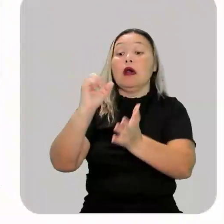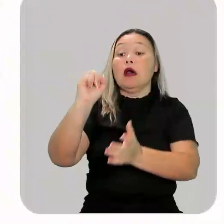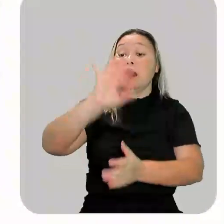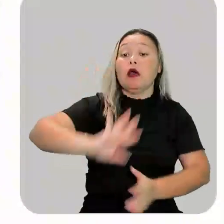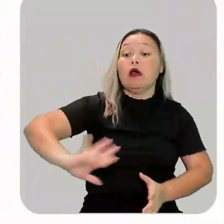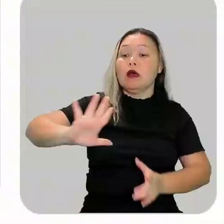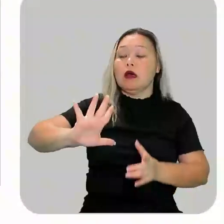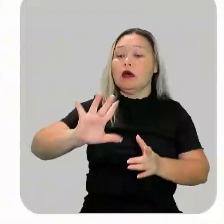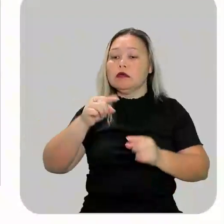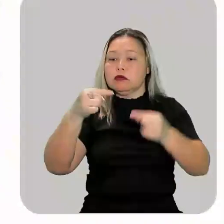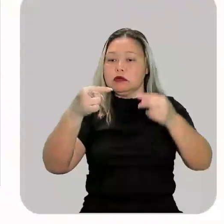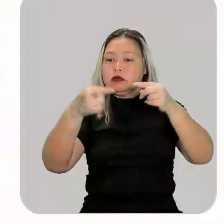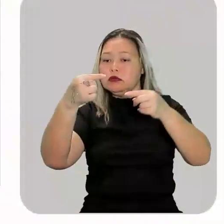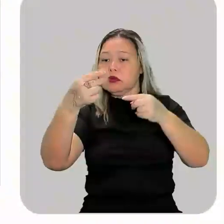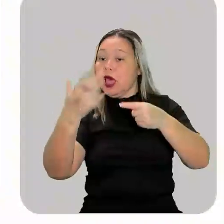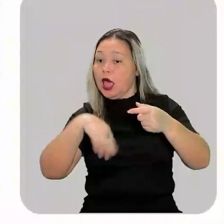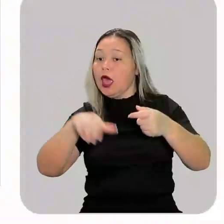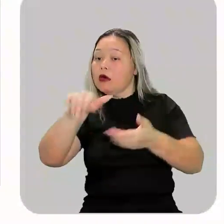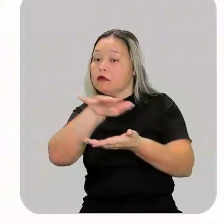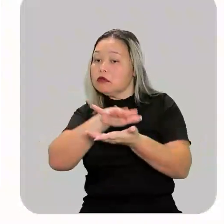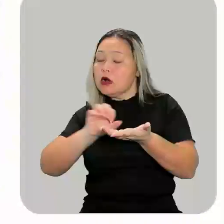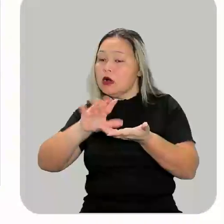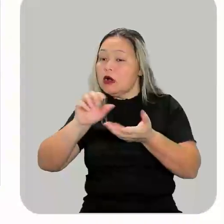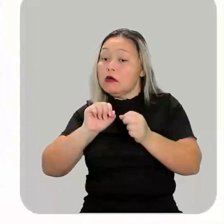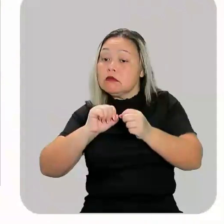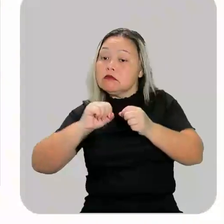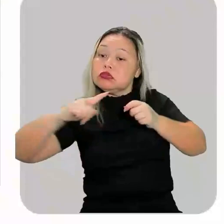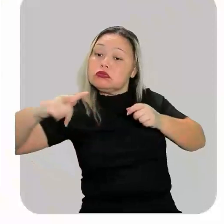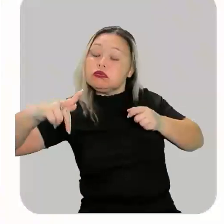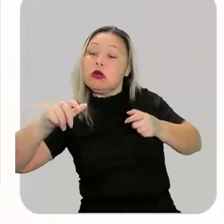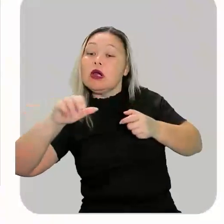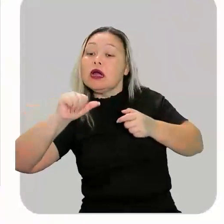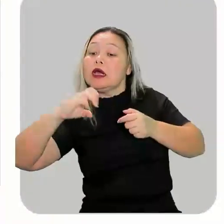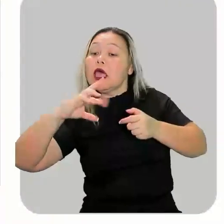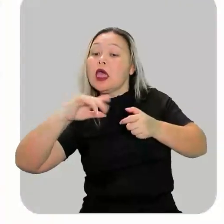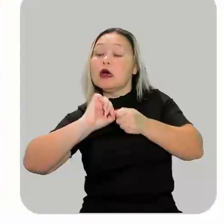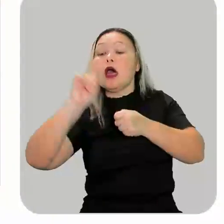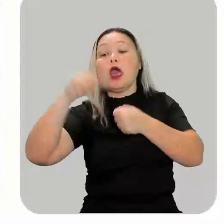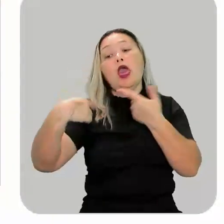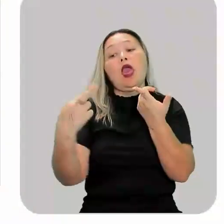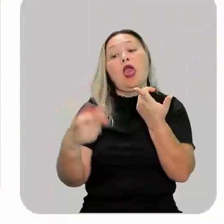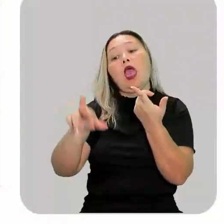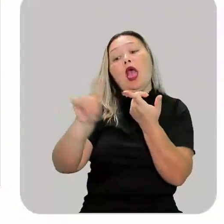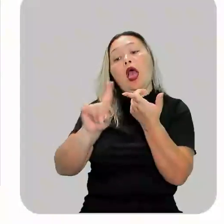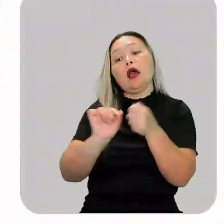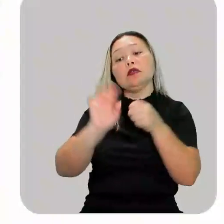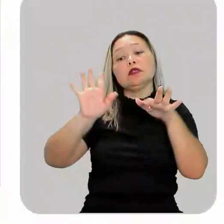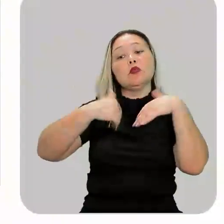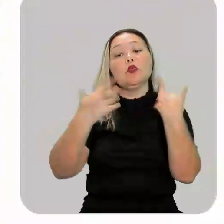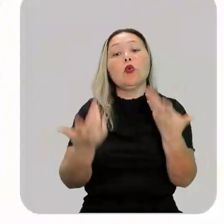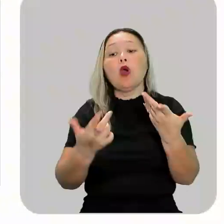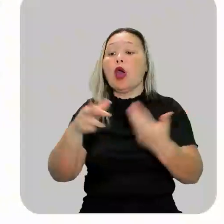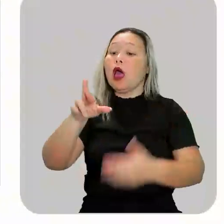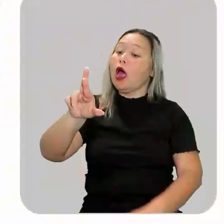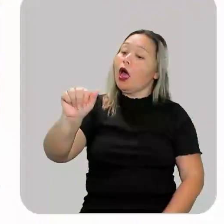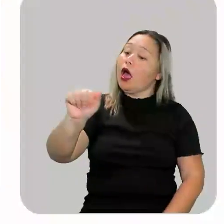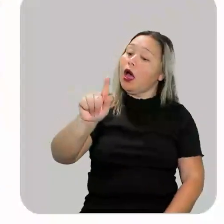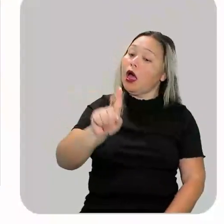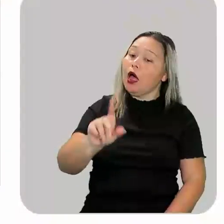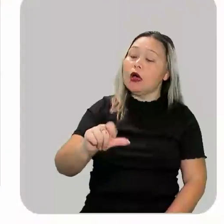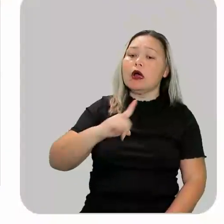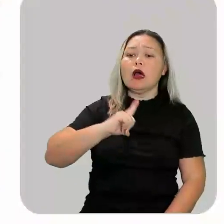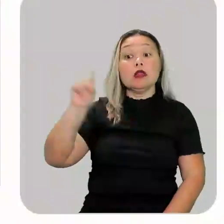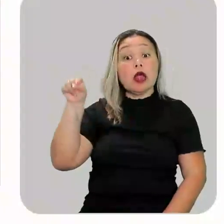usa uma escala. É geometria. Ele quer ampliar, usa uma escala. Razão. Razão. E aí, às vezes, a razão e a proporção também está